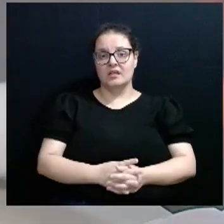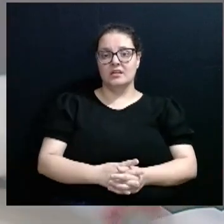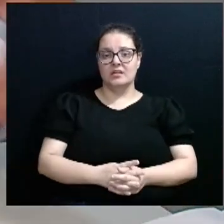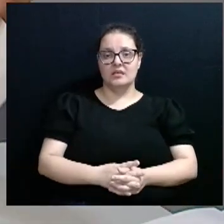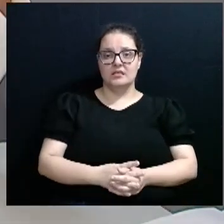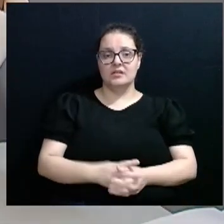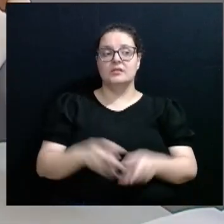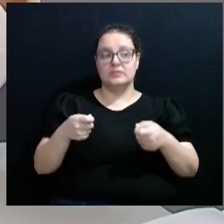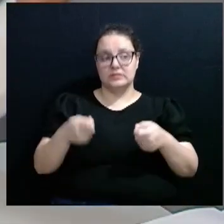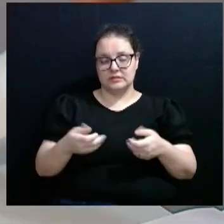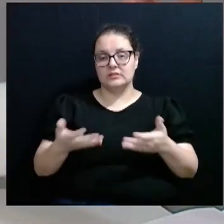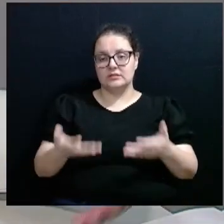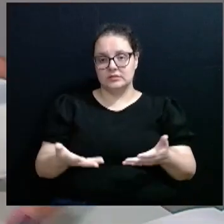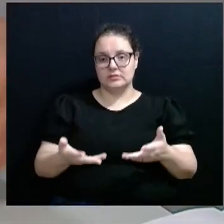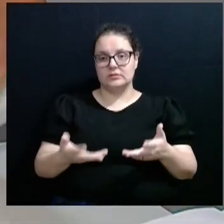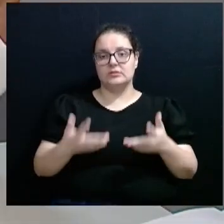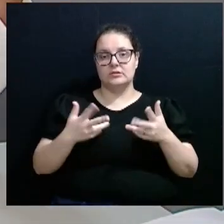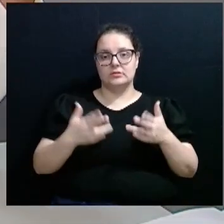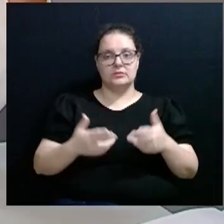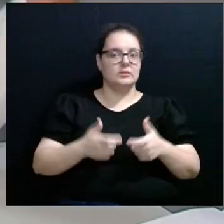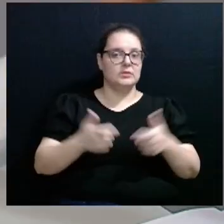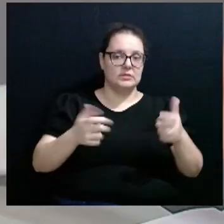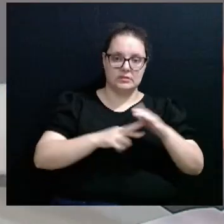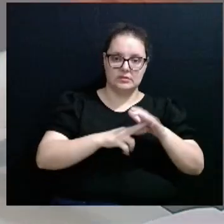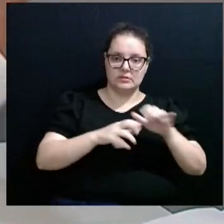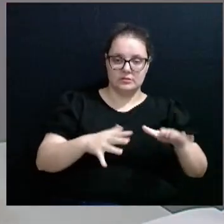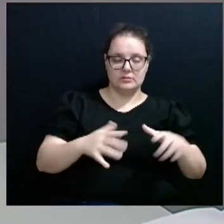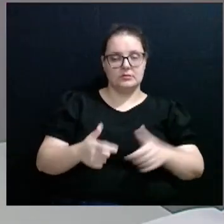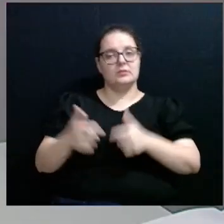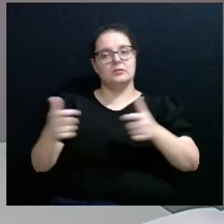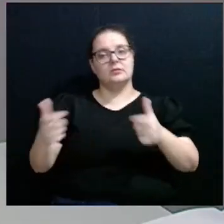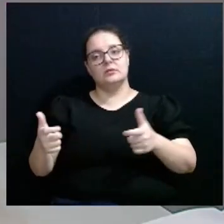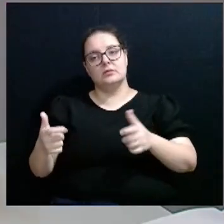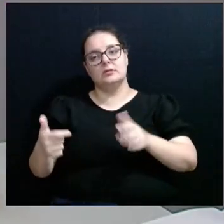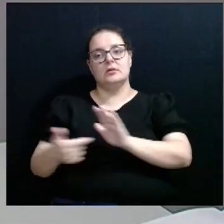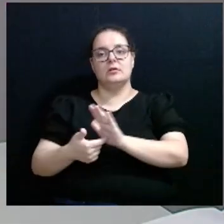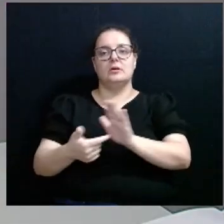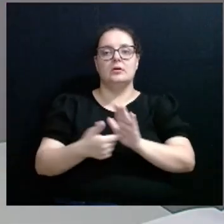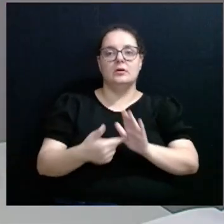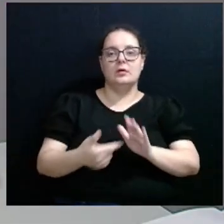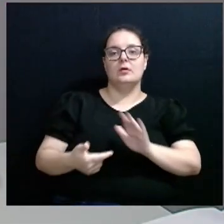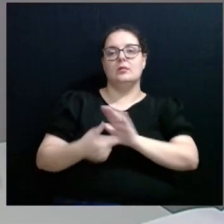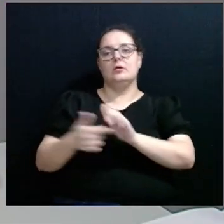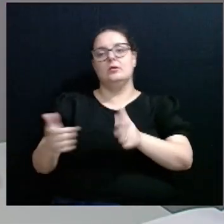né, como grandes feiras, as grandes mostras, mostra curta, mostra jazz, por